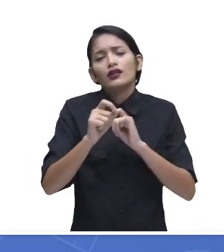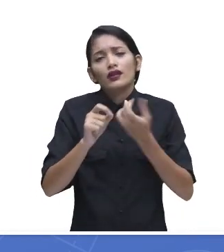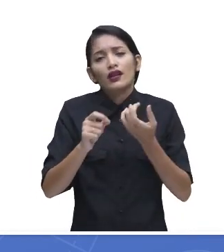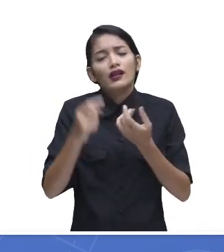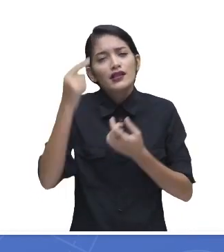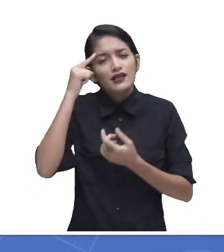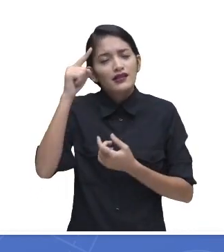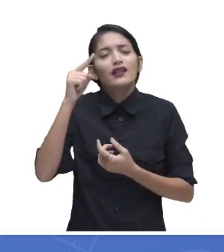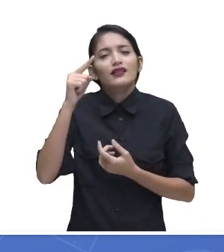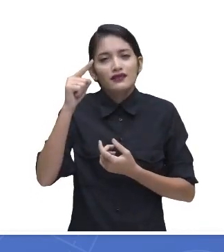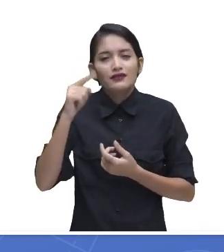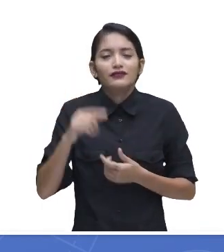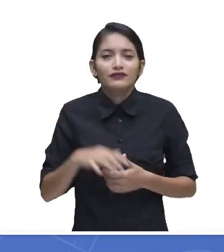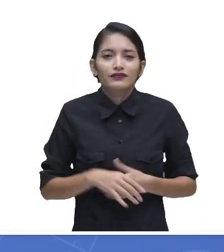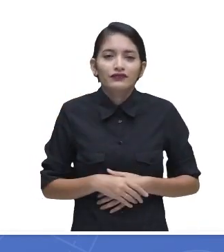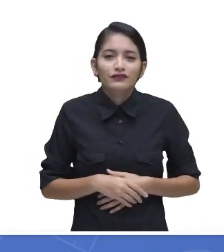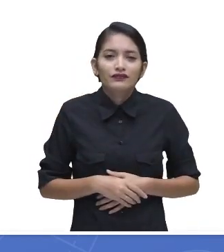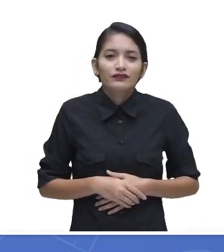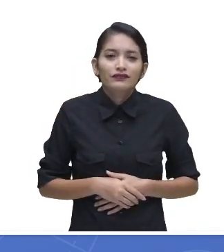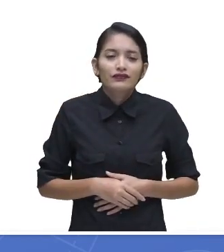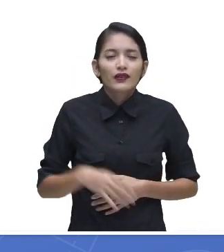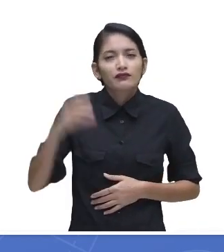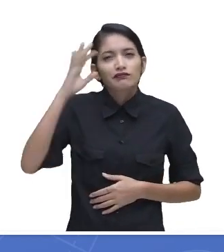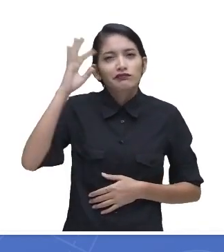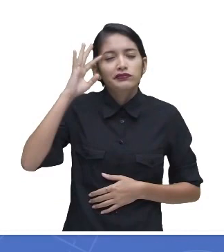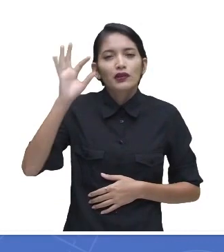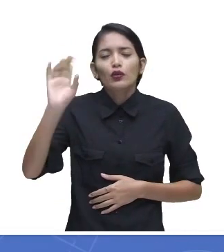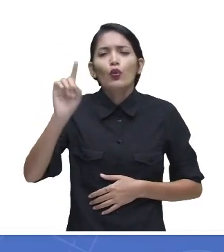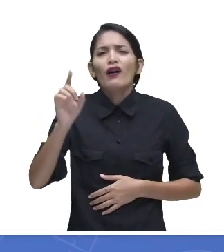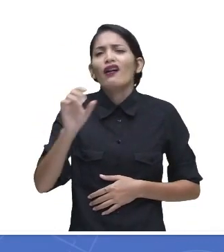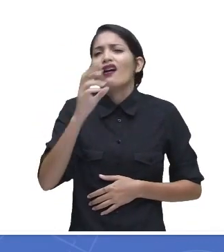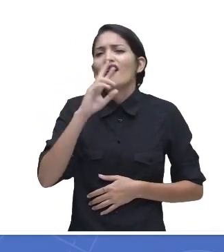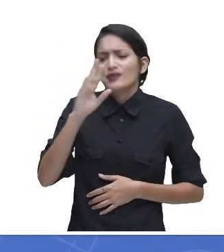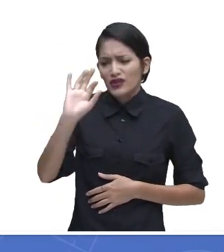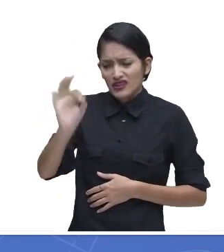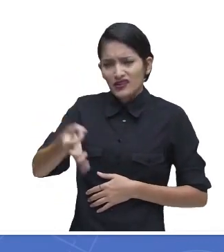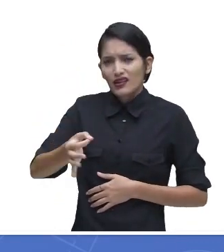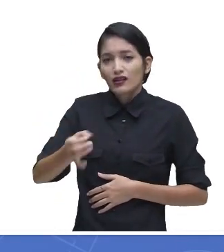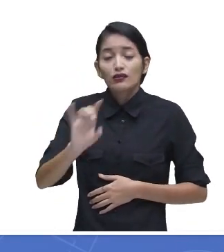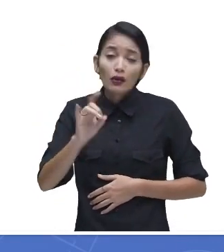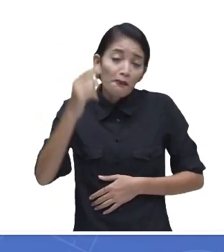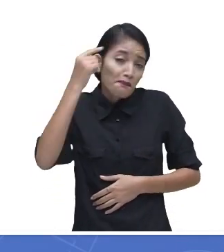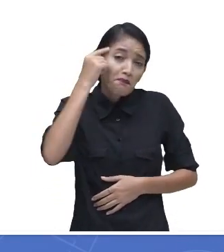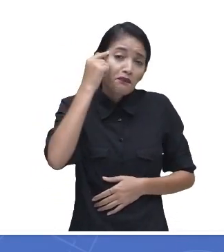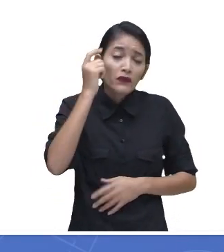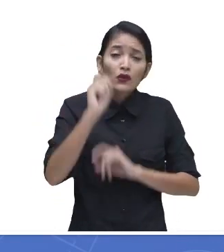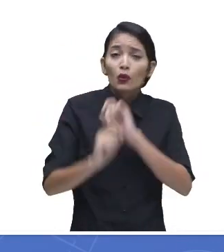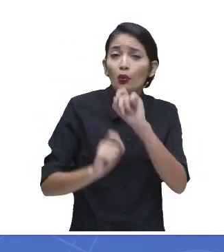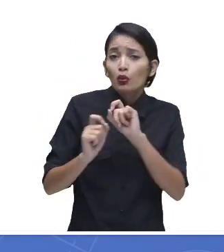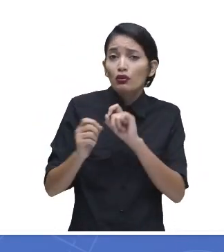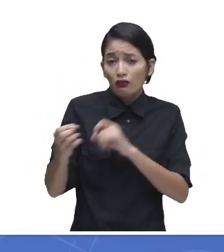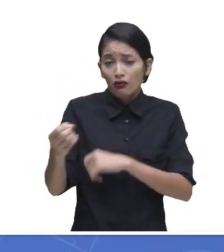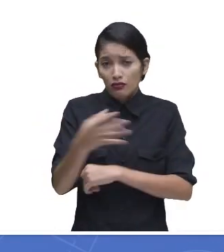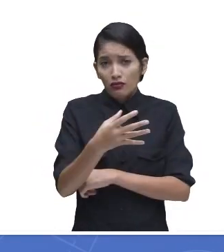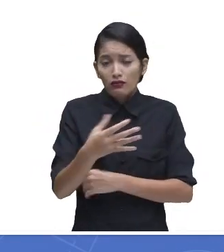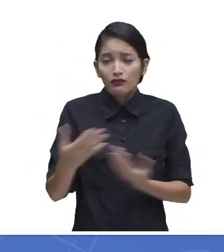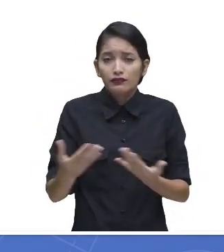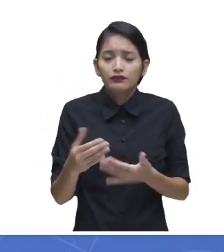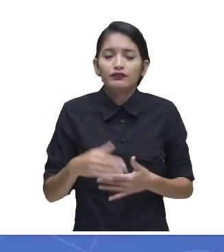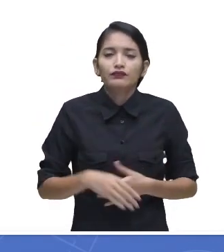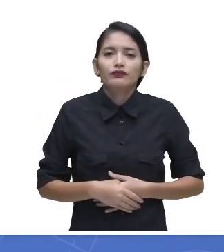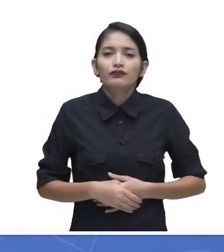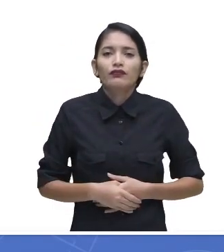isso? Então, vamos refletir, né? Não é uma resposta pronta. É pensar sobre o que é o moderno realmente. E a